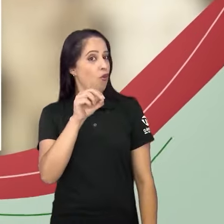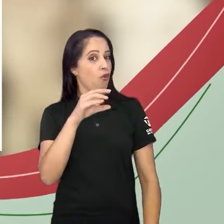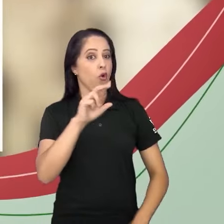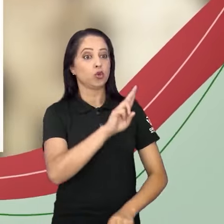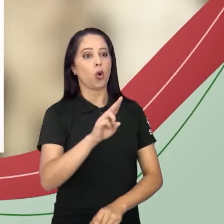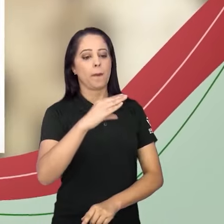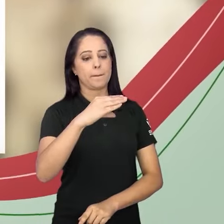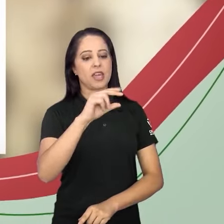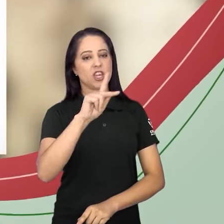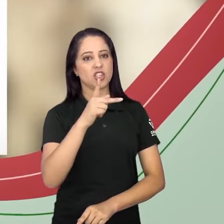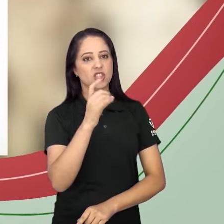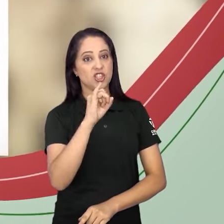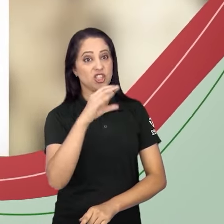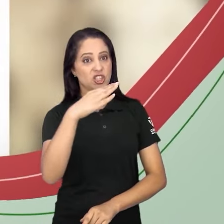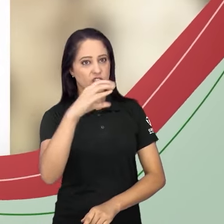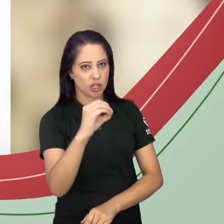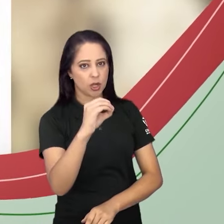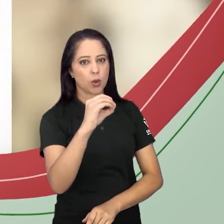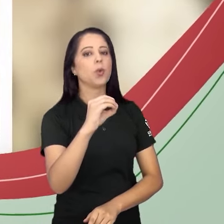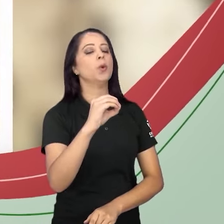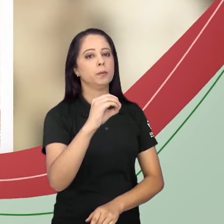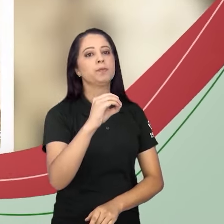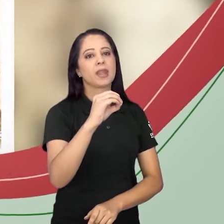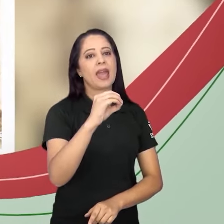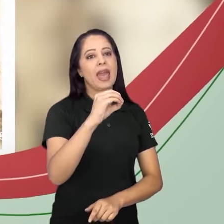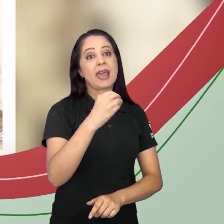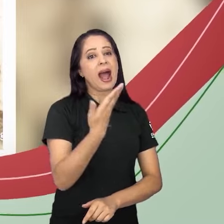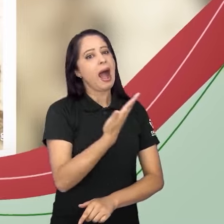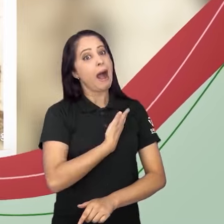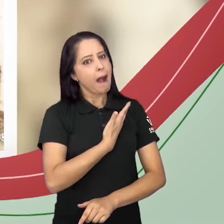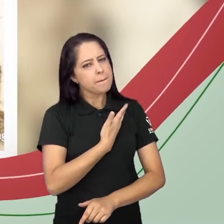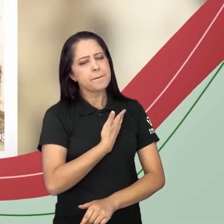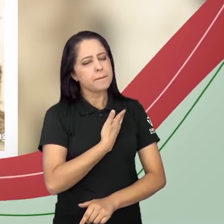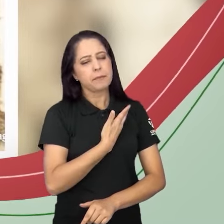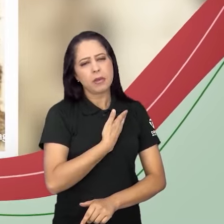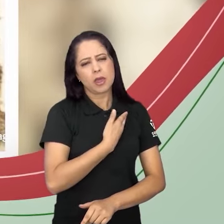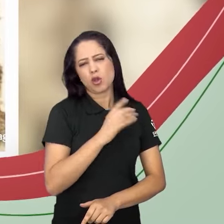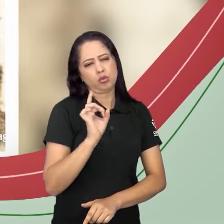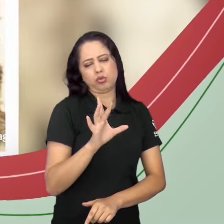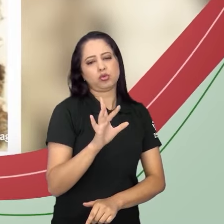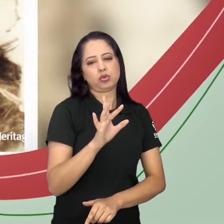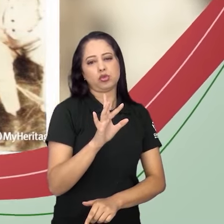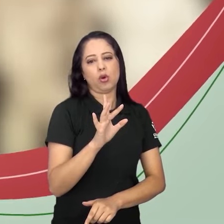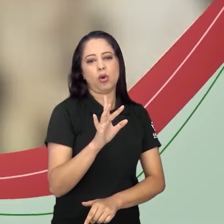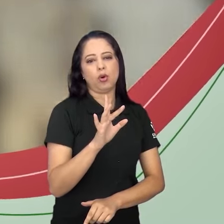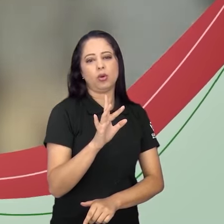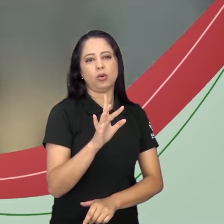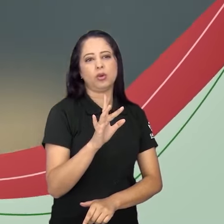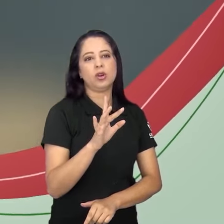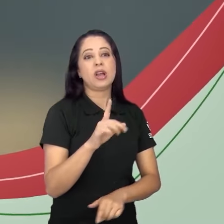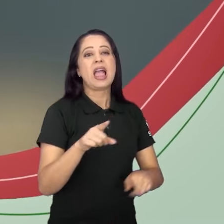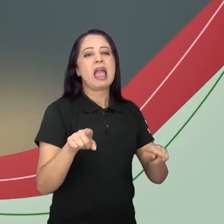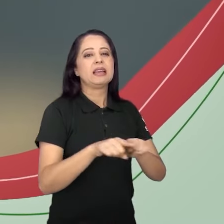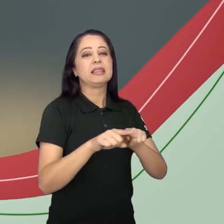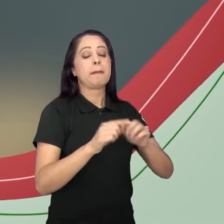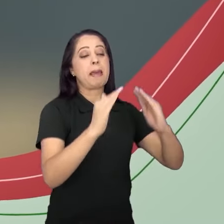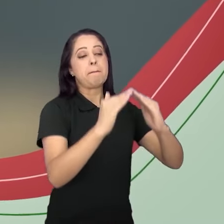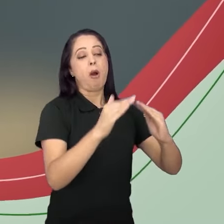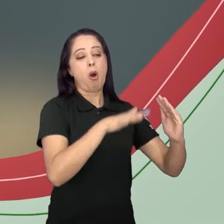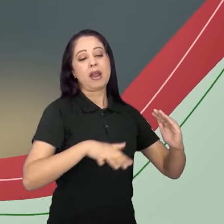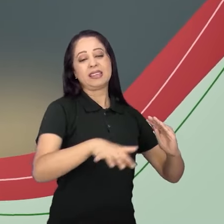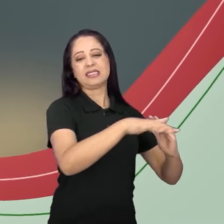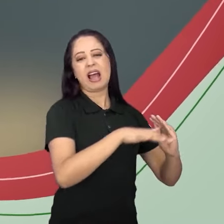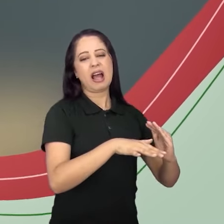Chico Pinto, ele era contemporâneo de Cassiano Ricardo. Eles nasceram no mesmo ano e na mesma região